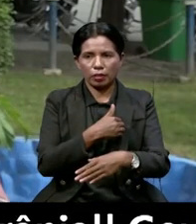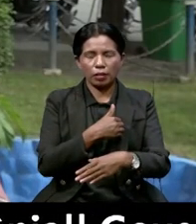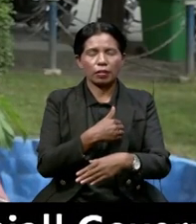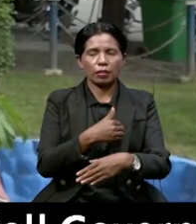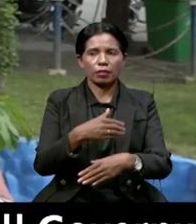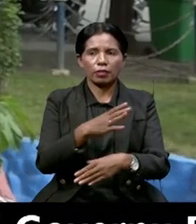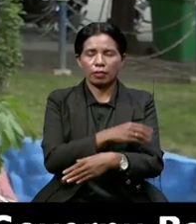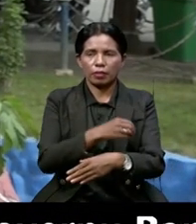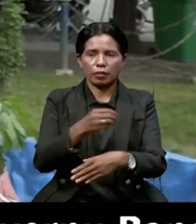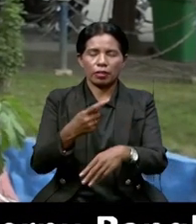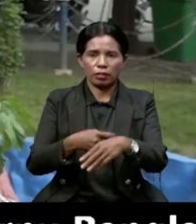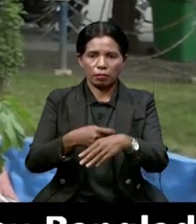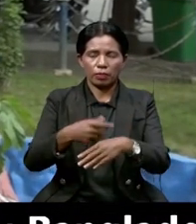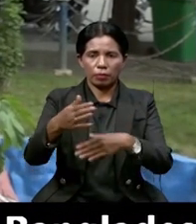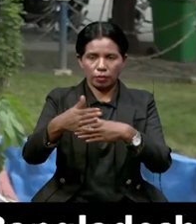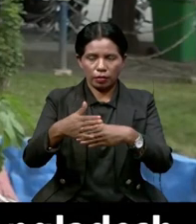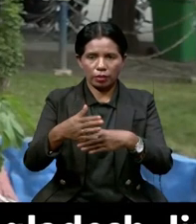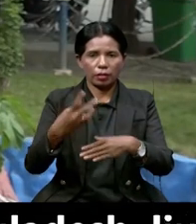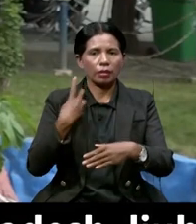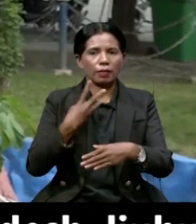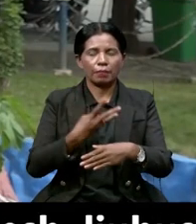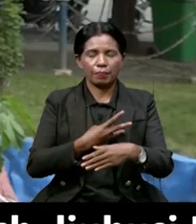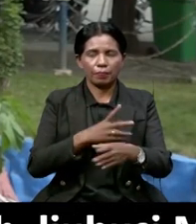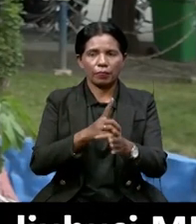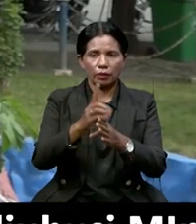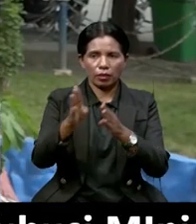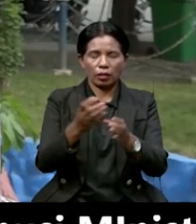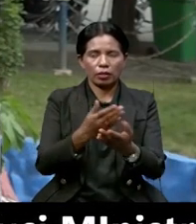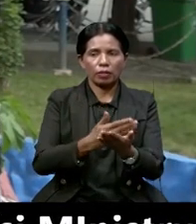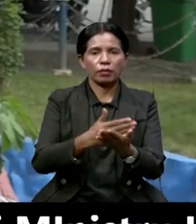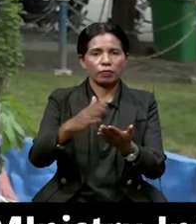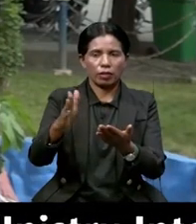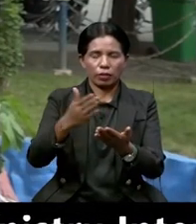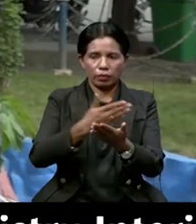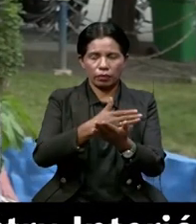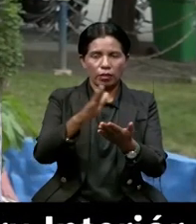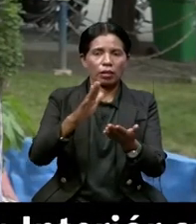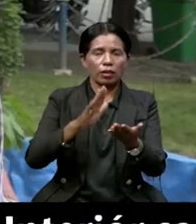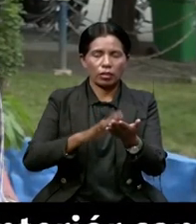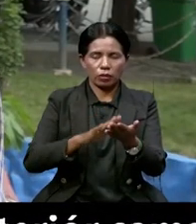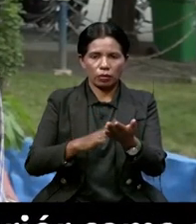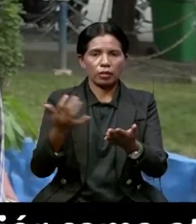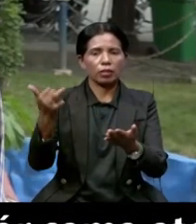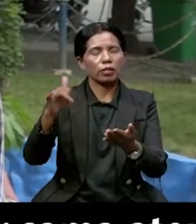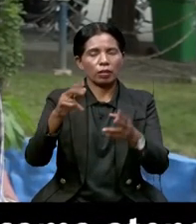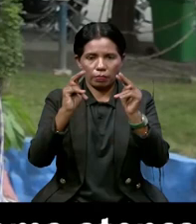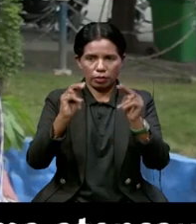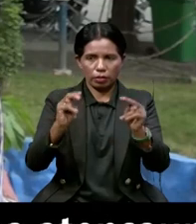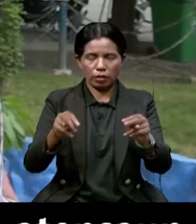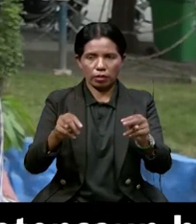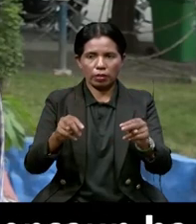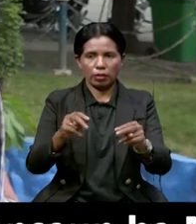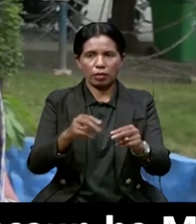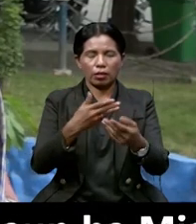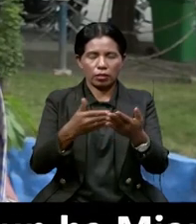está tempo bada aqui, né? E tem essa direção, se a distribuição, a escola ser, né? Precisa de material